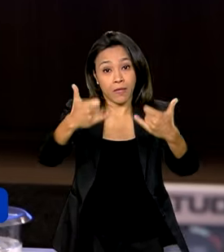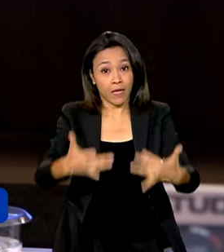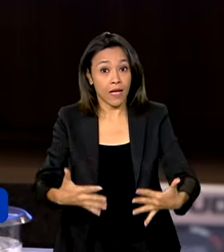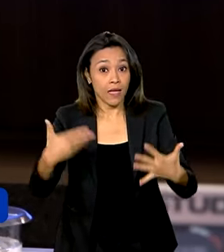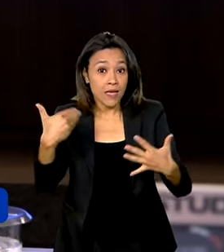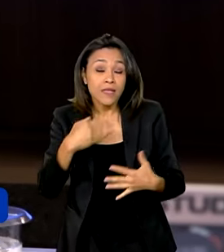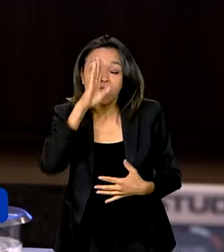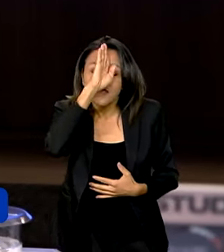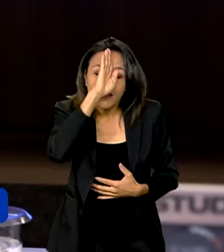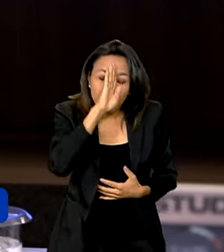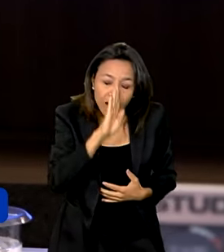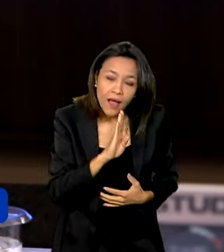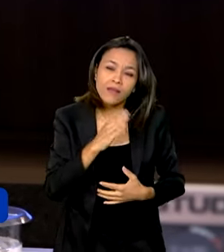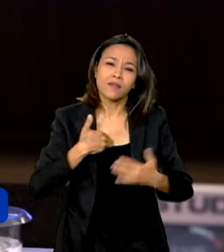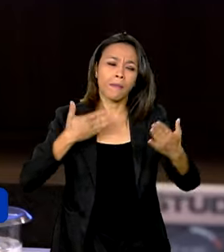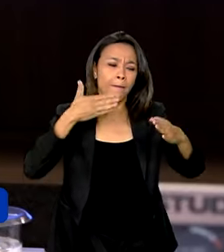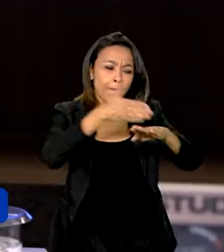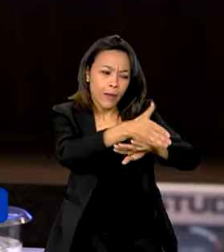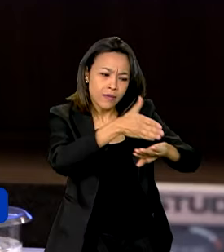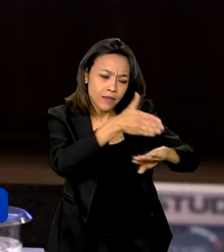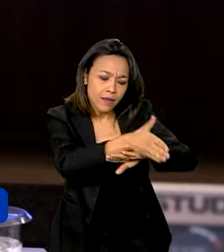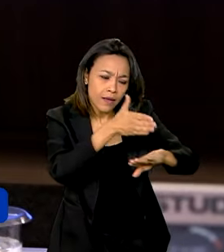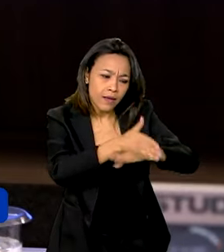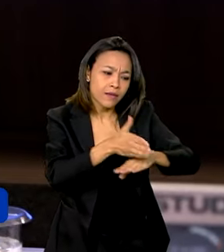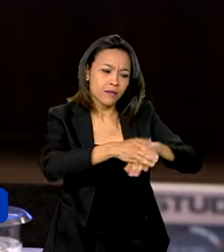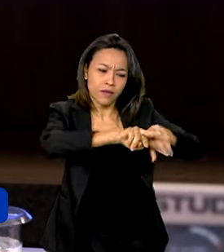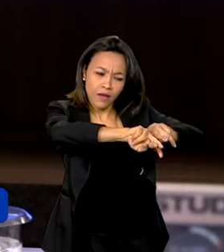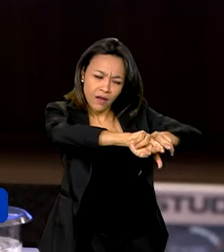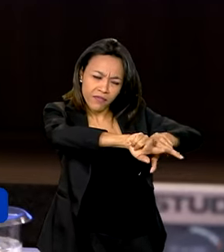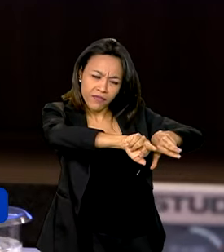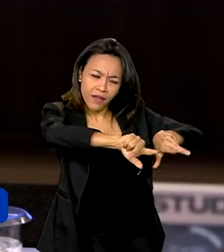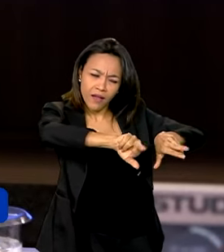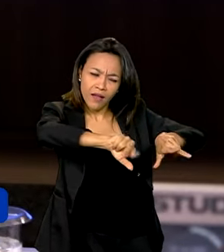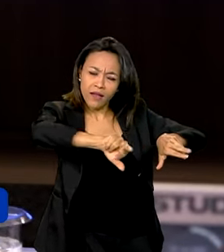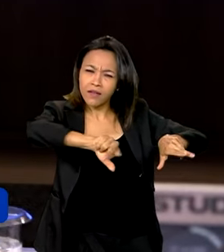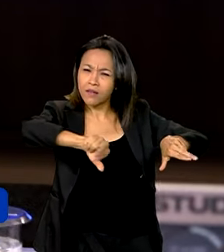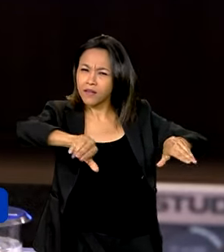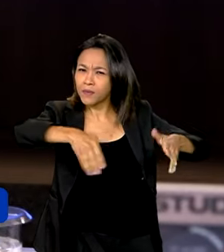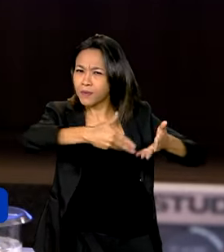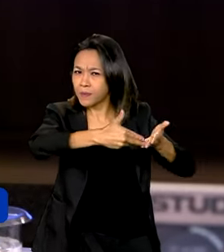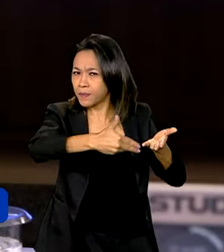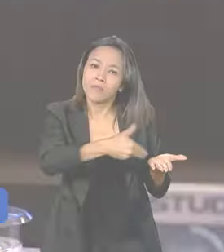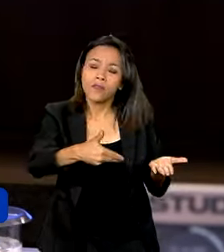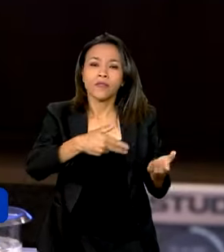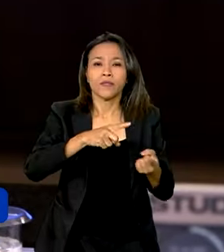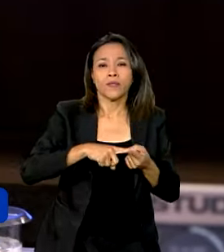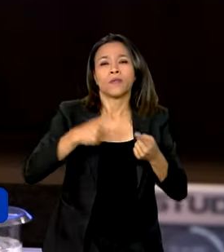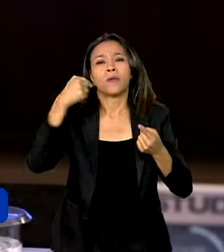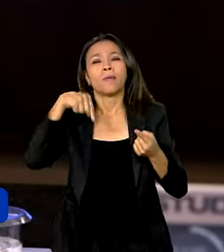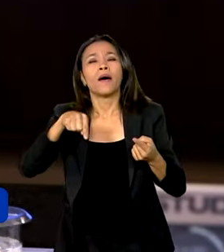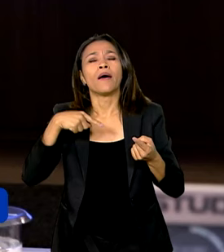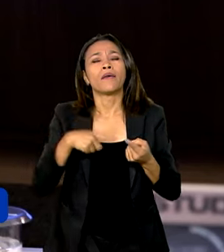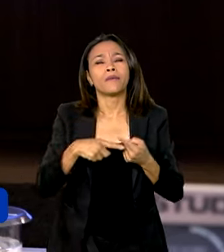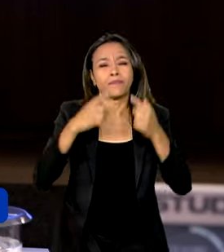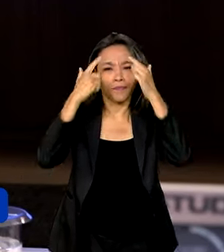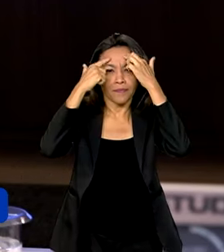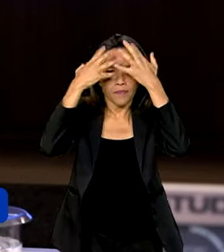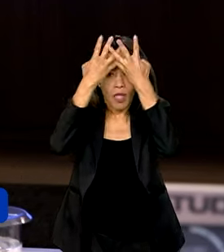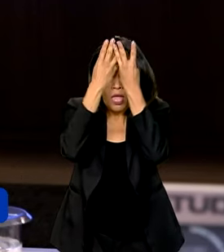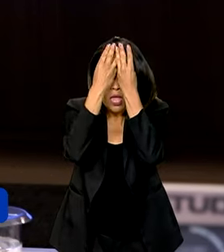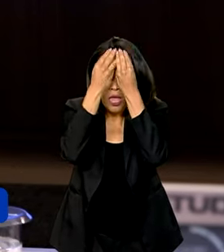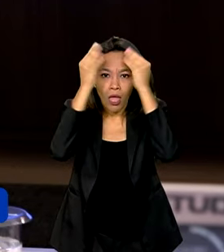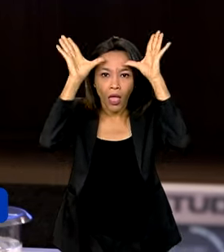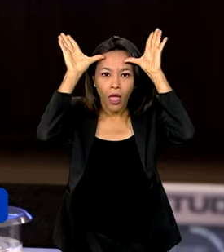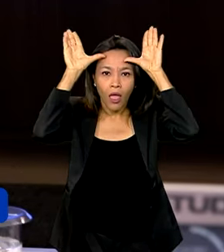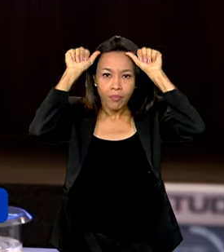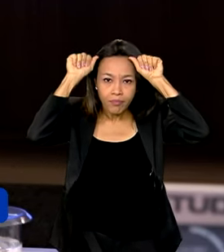permite o acesso gratuito a todos eh de medicamentos para colesterol